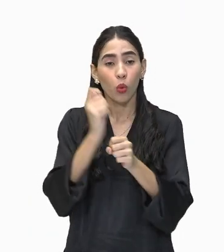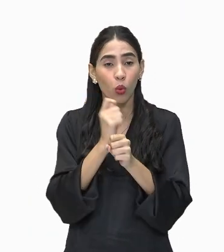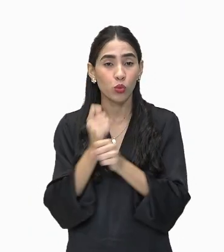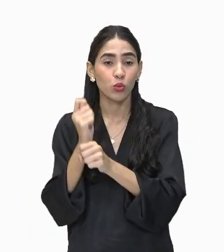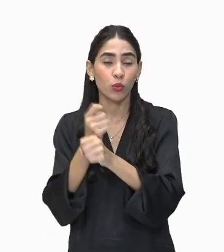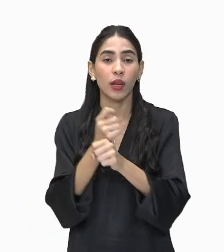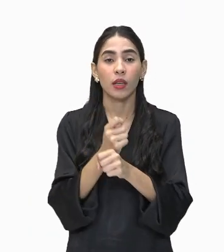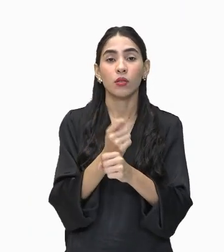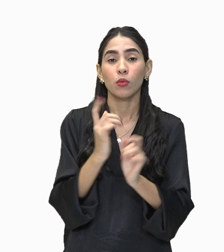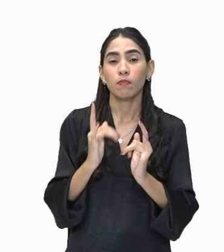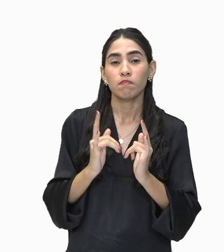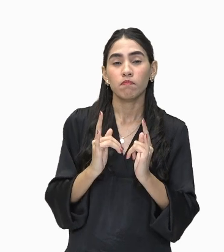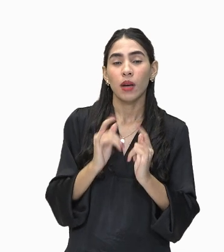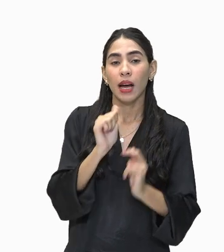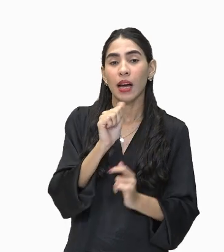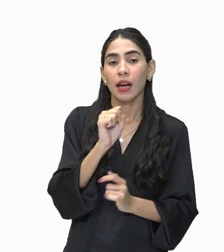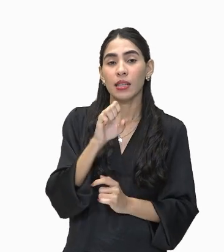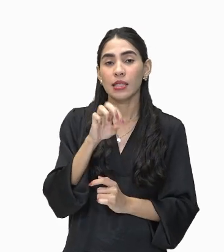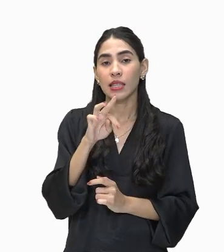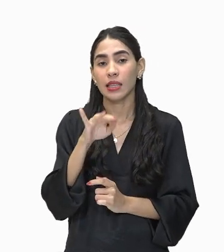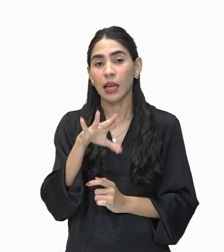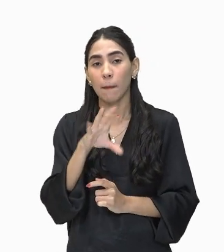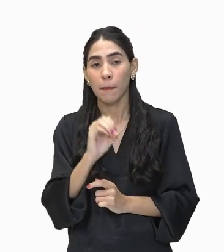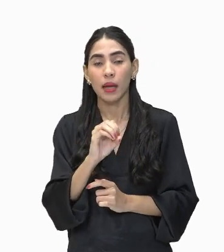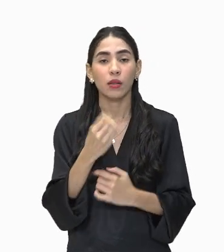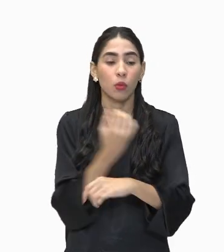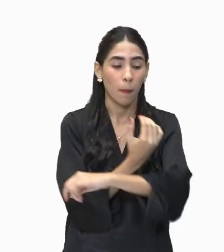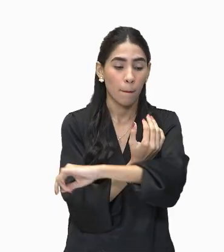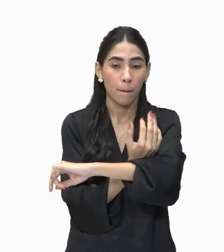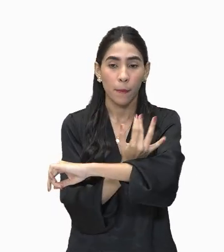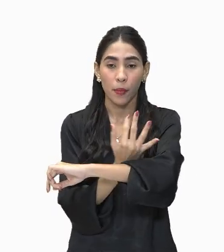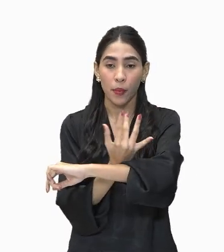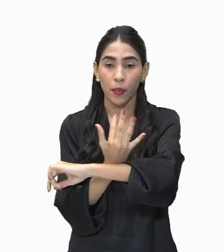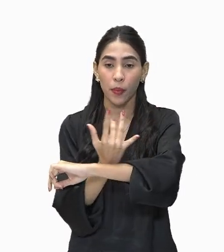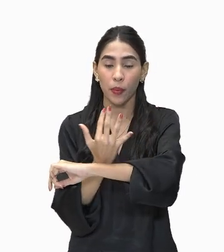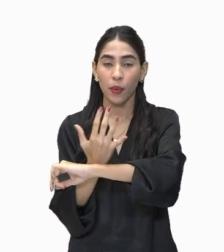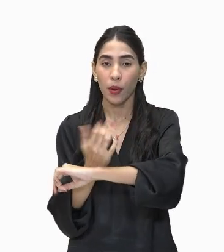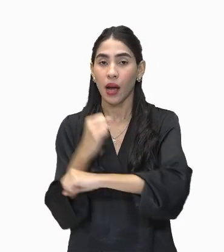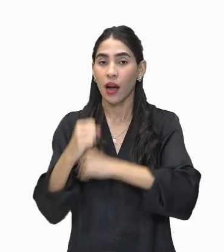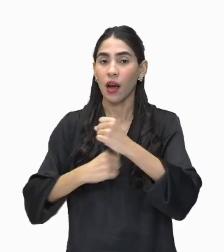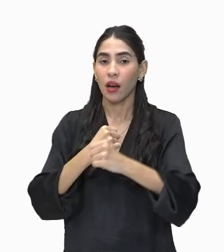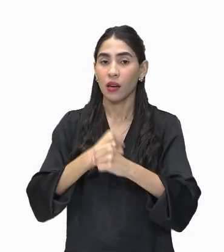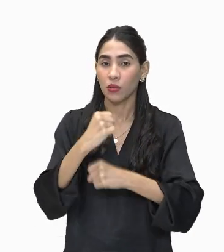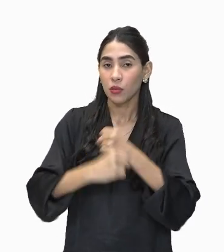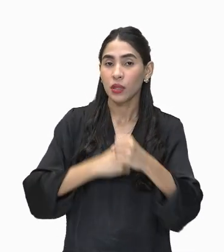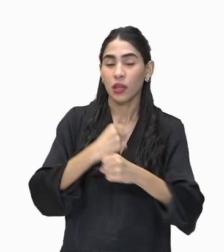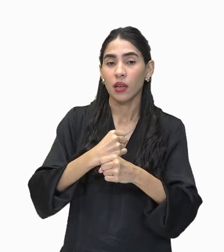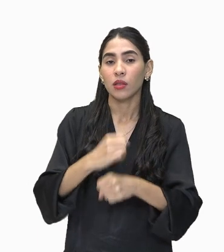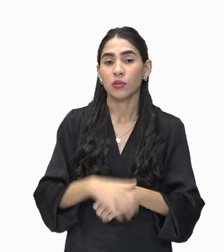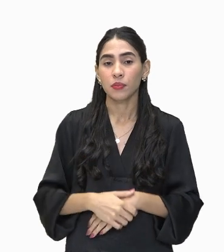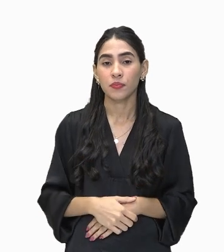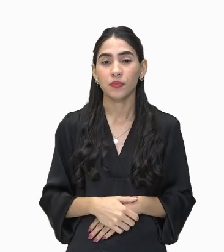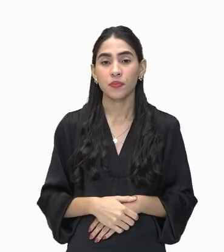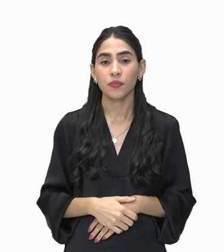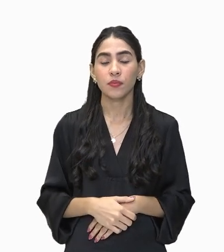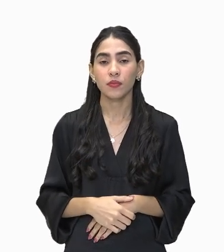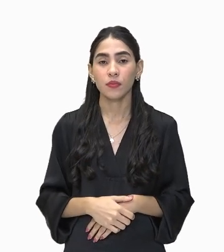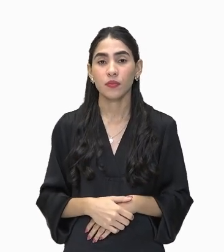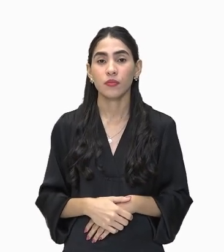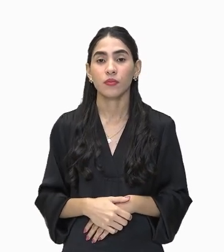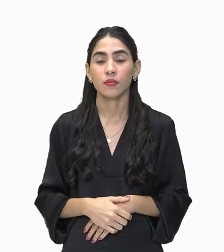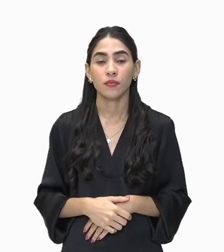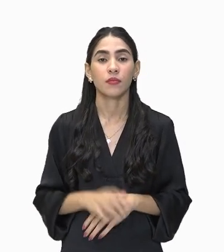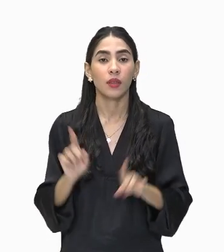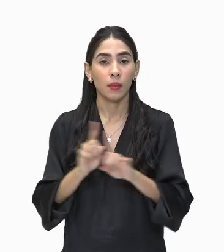constroem assentamentos, aí plantam coletivamente, né? E vendem,